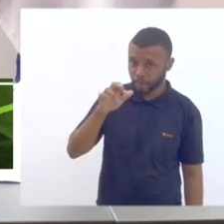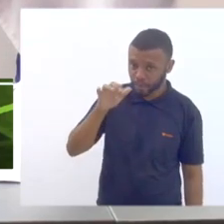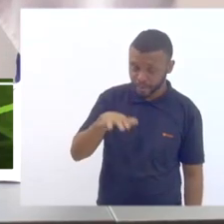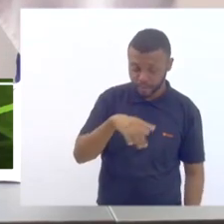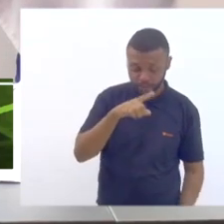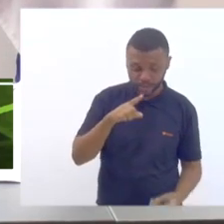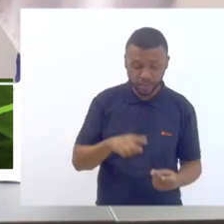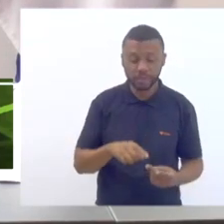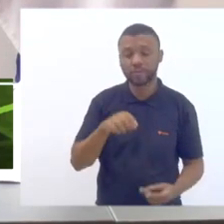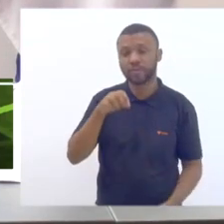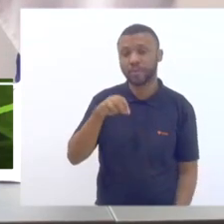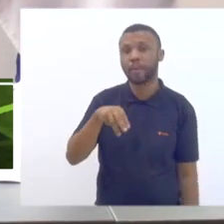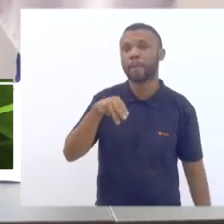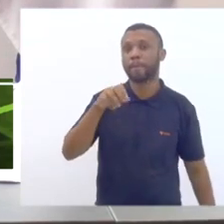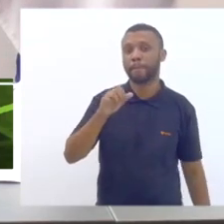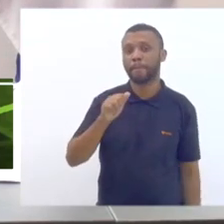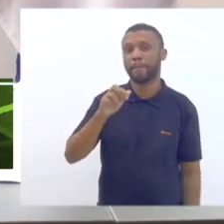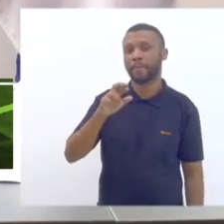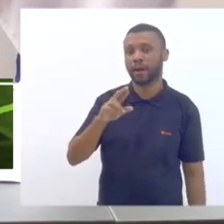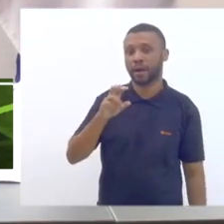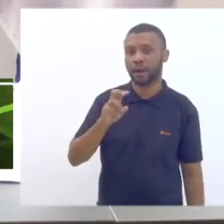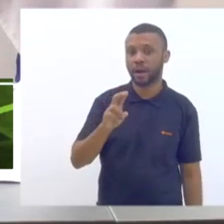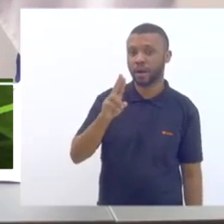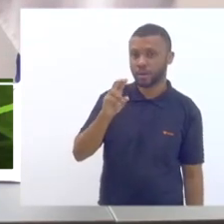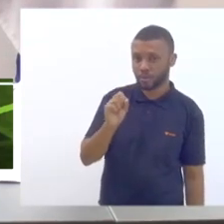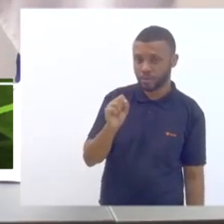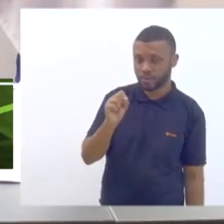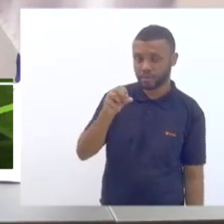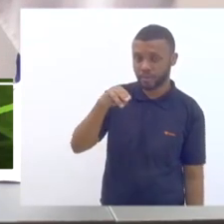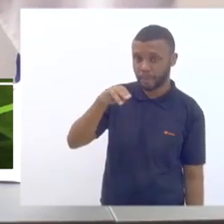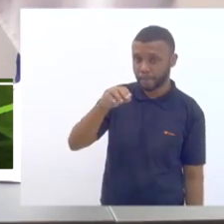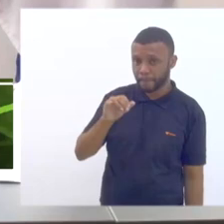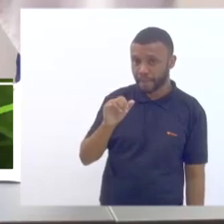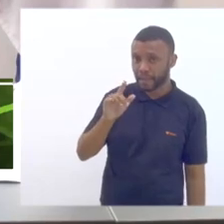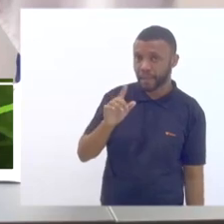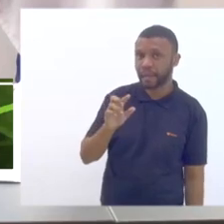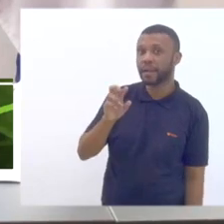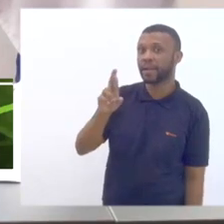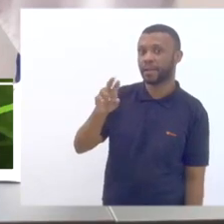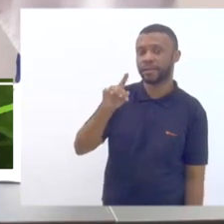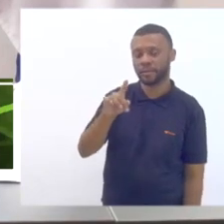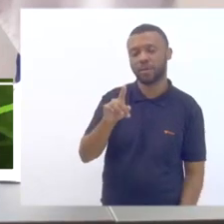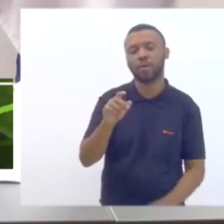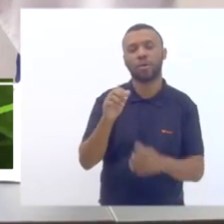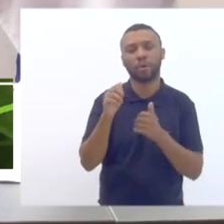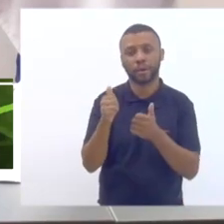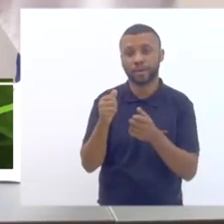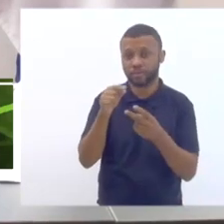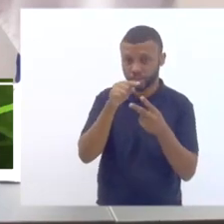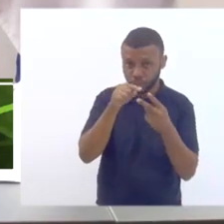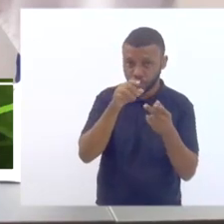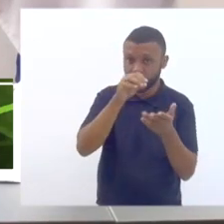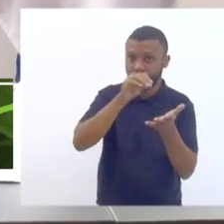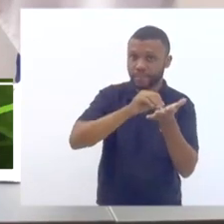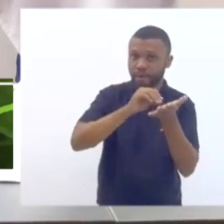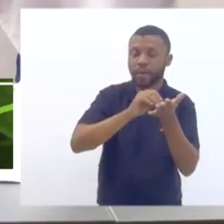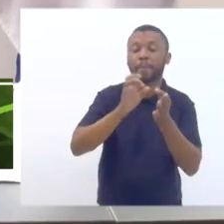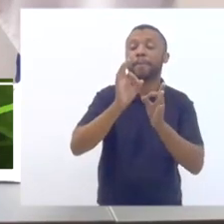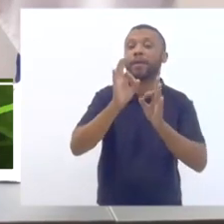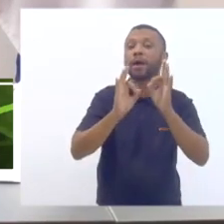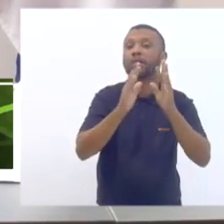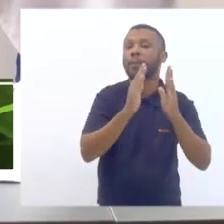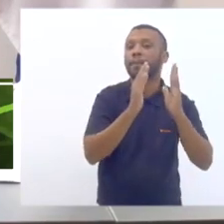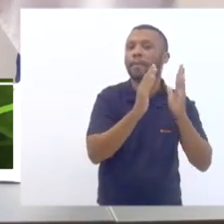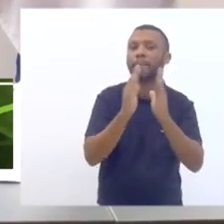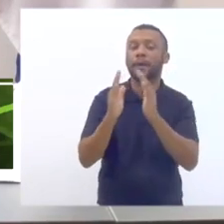que é o vice-presidente. Então, com duas ausências, pela ordem também dos suplentes,